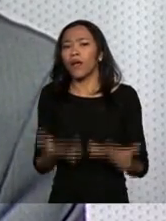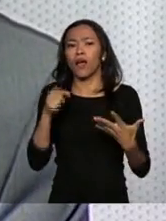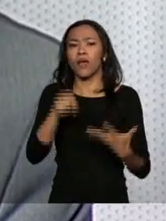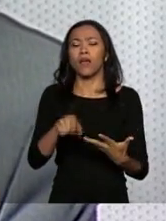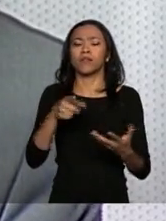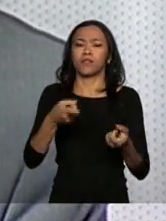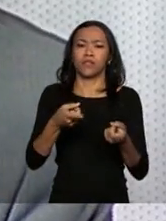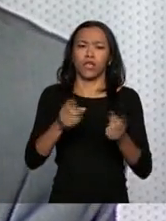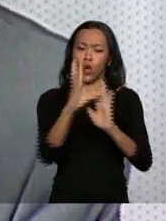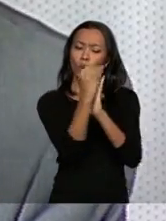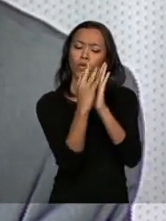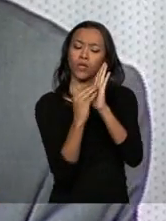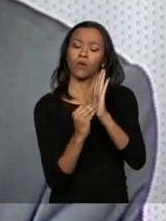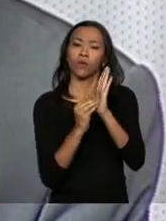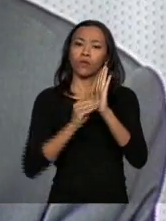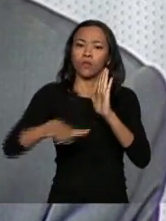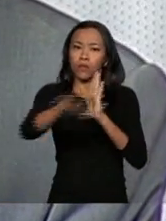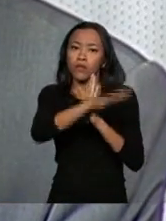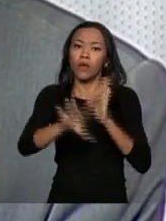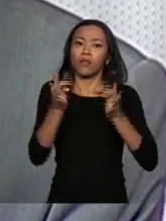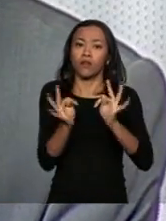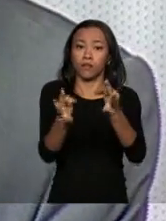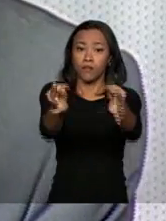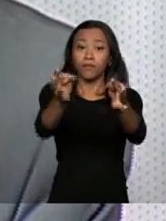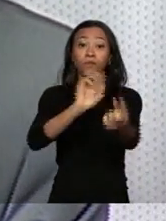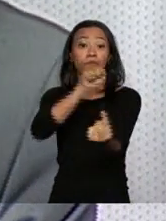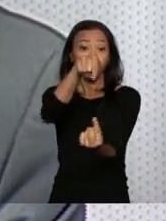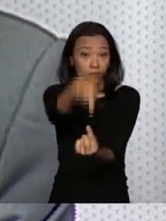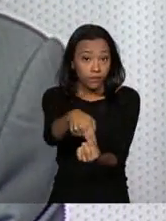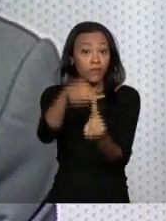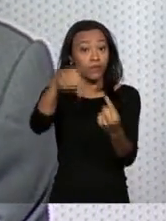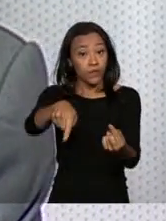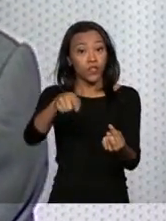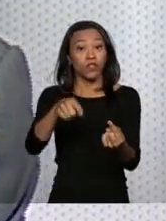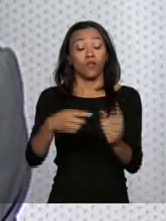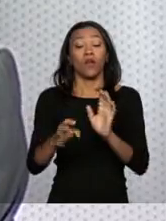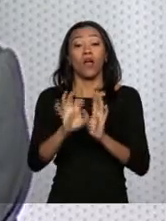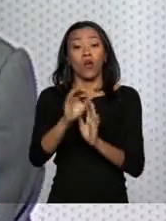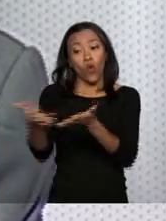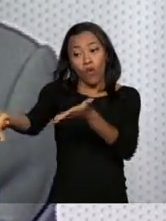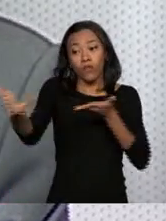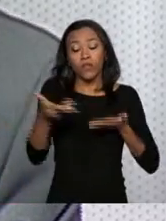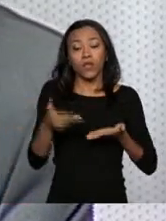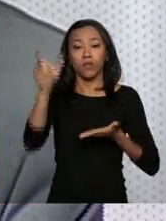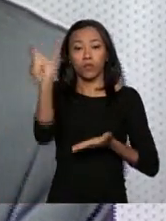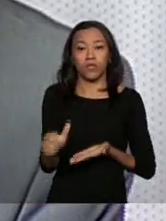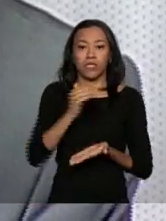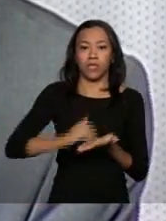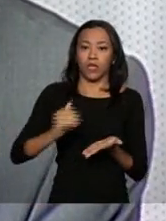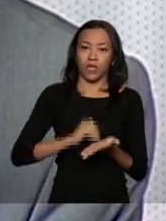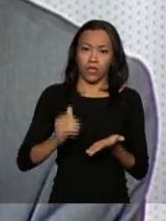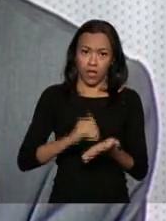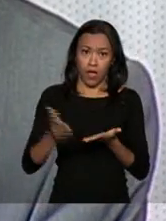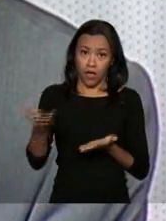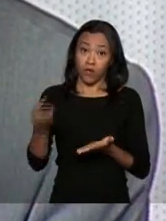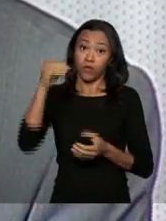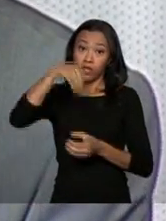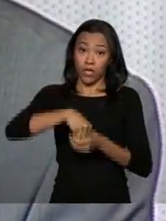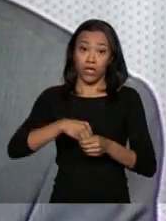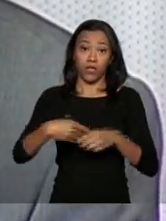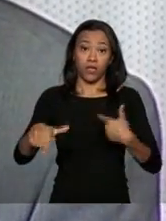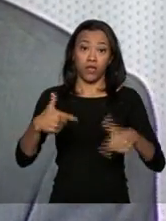conteúdos digitais criativos e os objetivos do edital convidamos o secretário executivo substituto do ministério das Comunicações